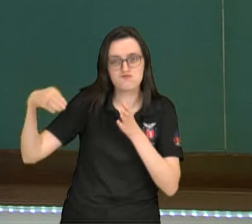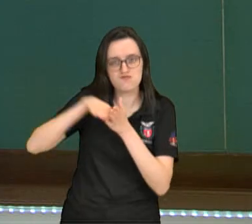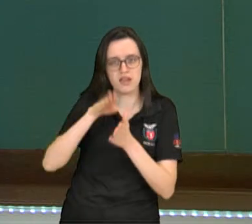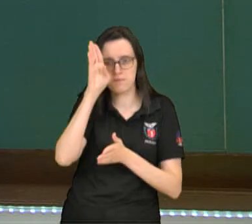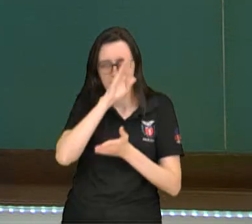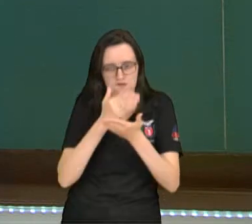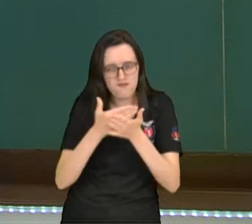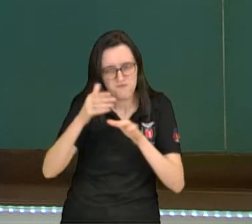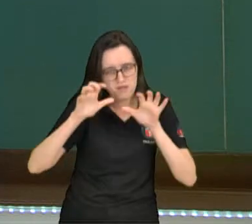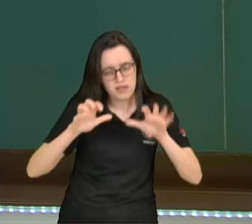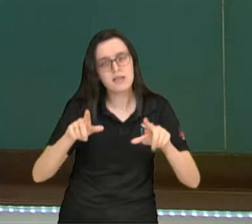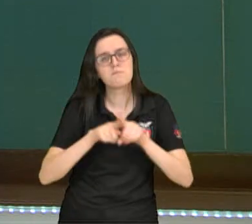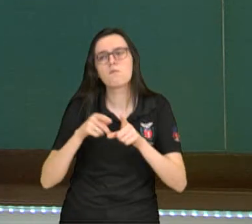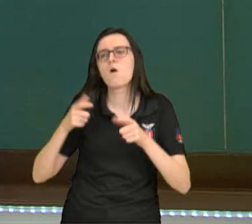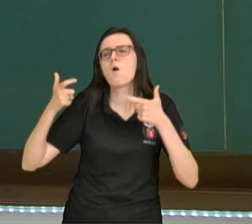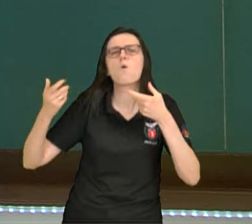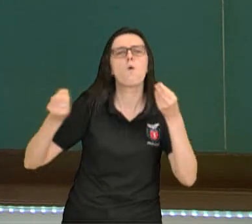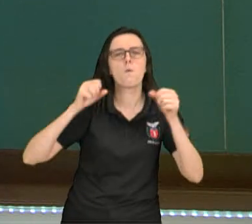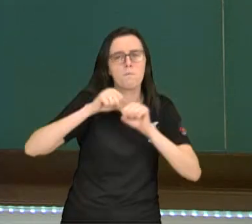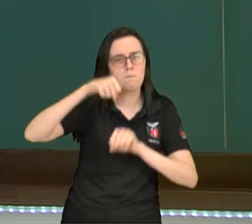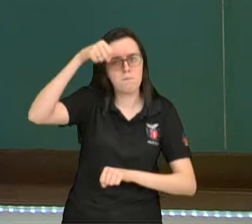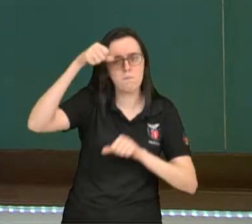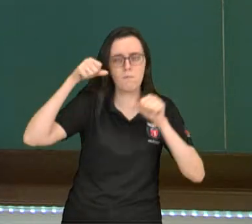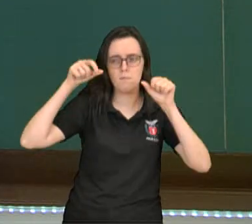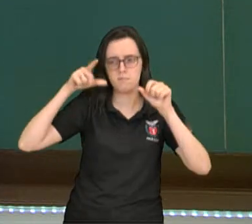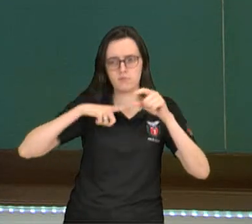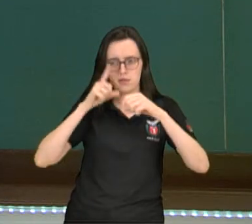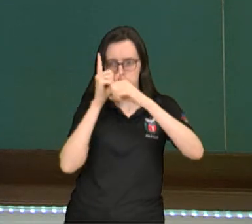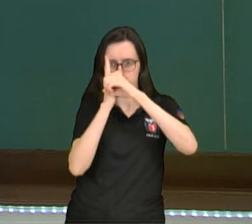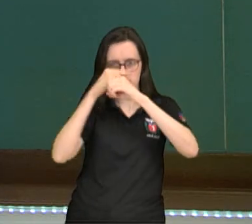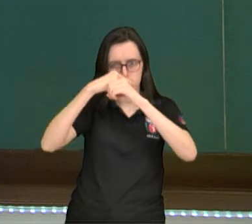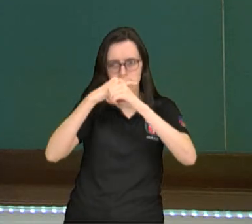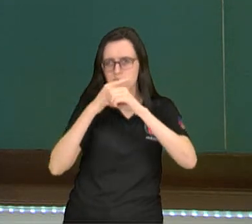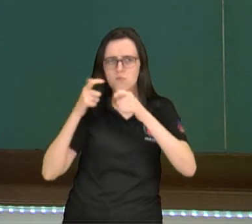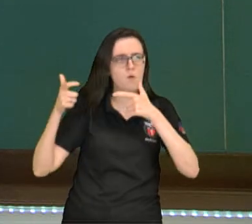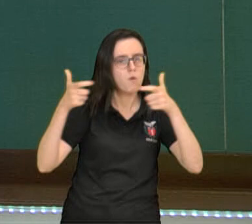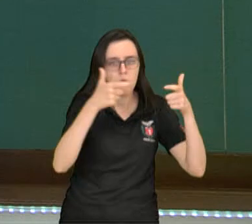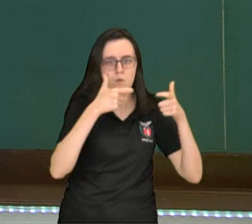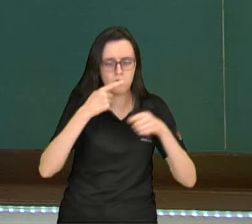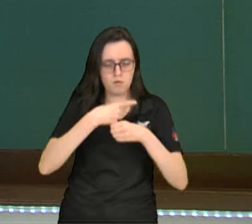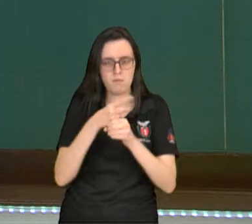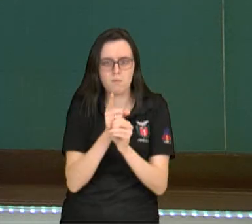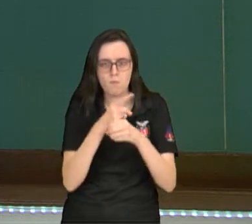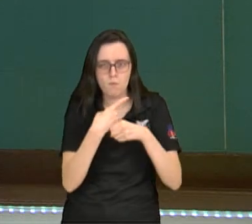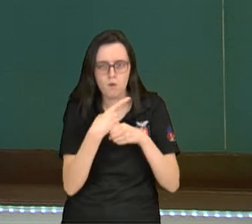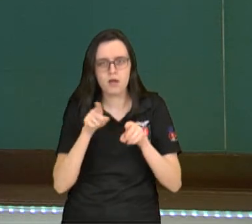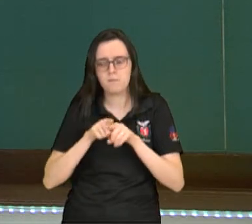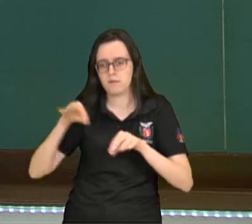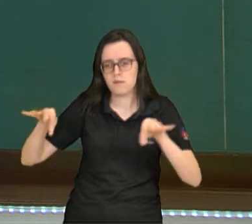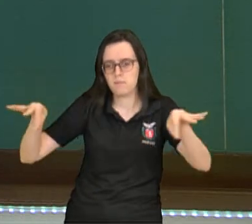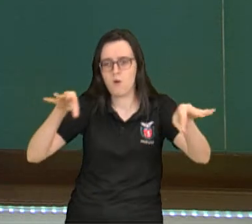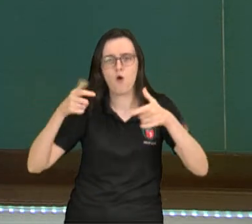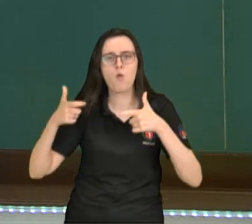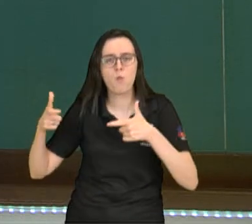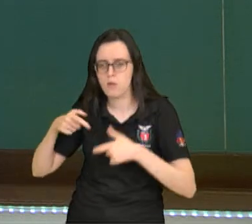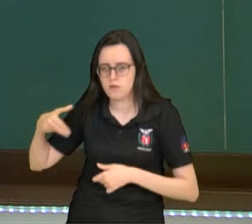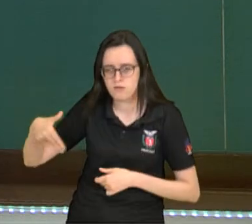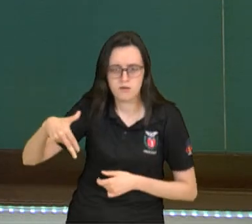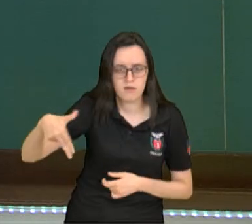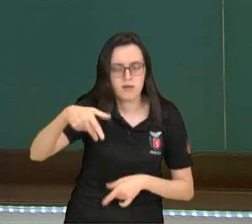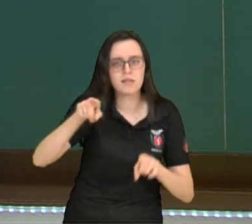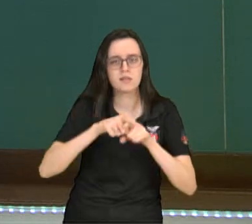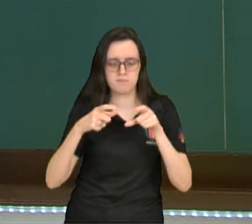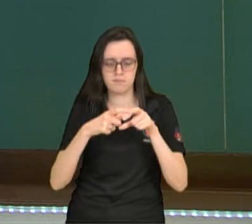Brasil, sobre os mapas, os pontos cardeais, a bússola, os pontos de controle e também sobre